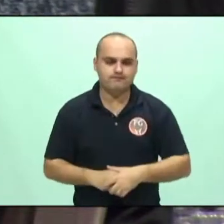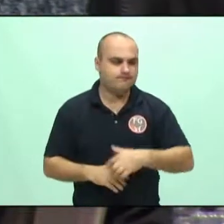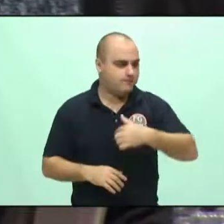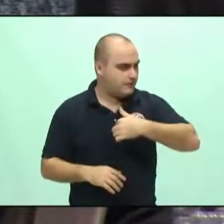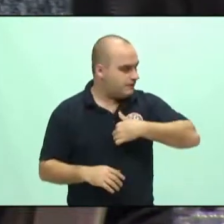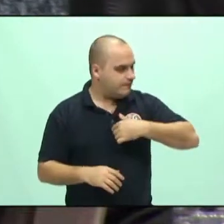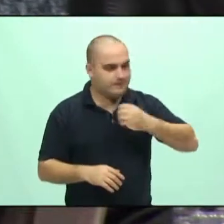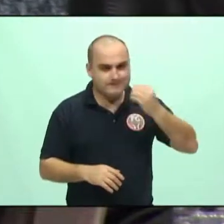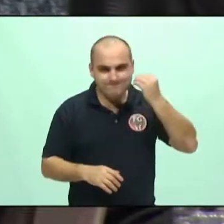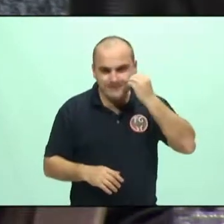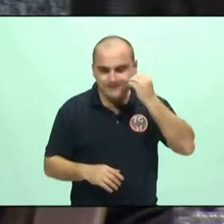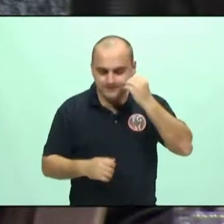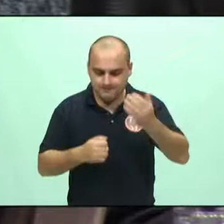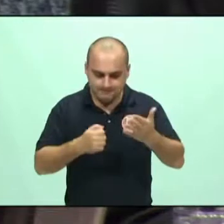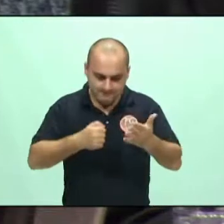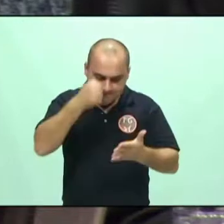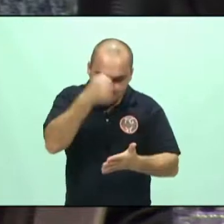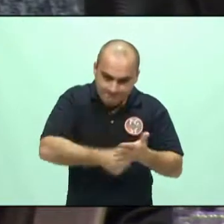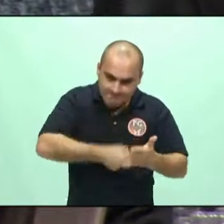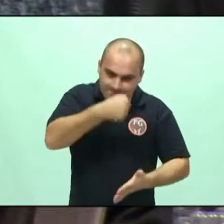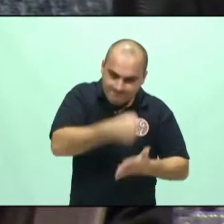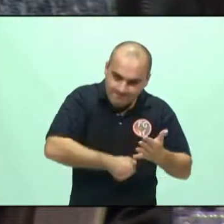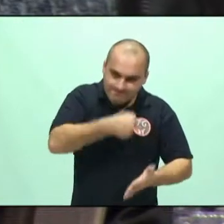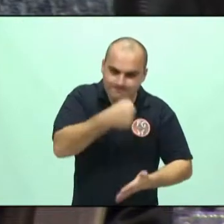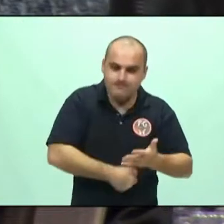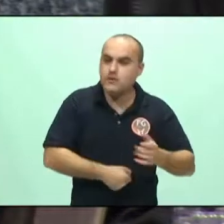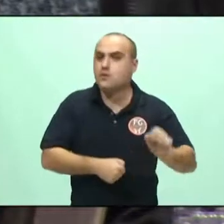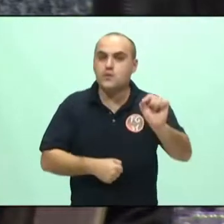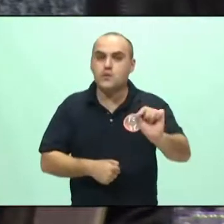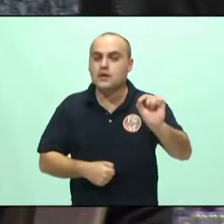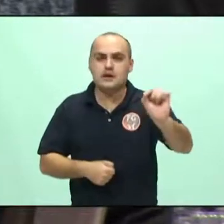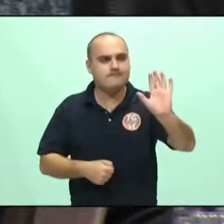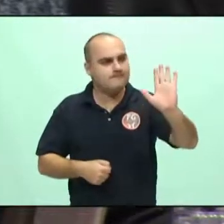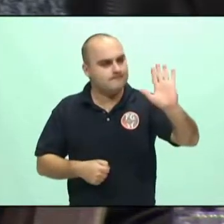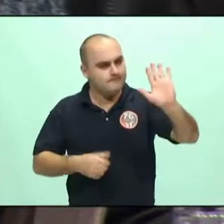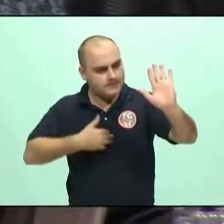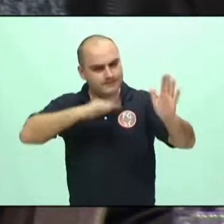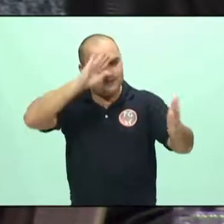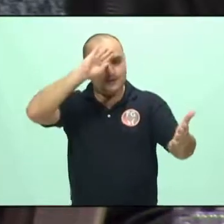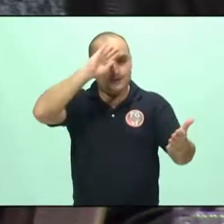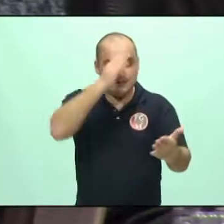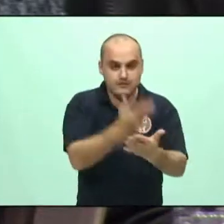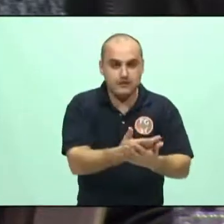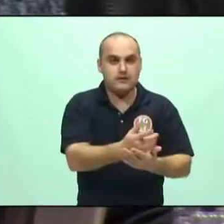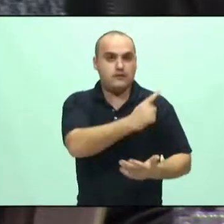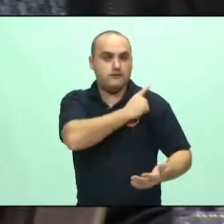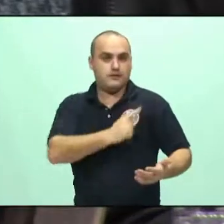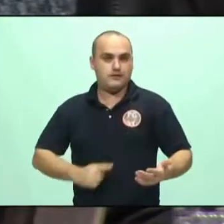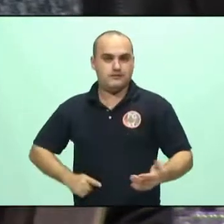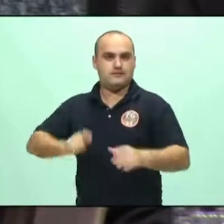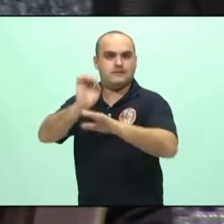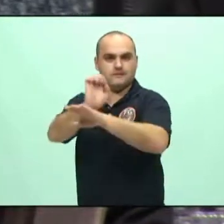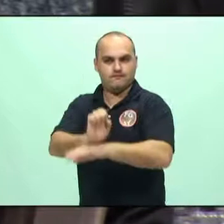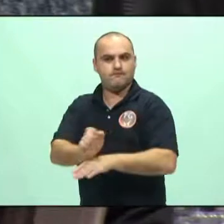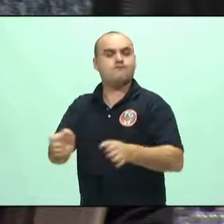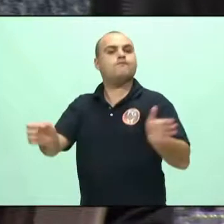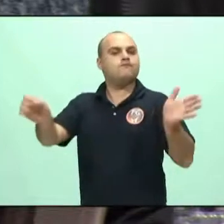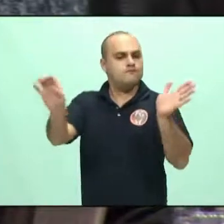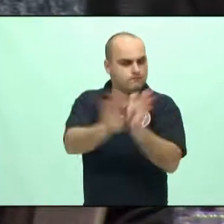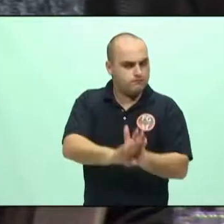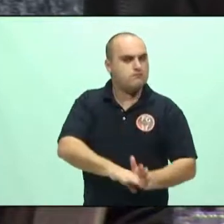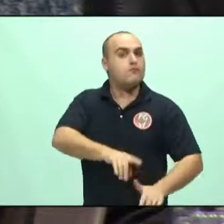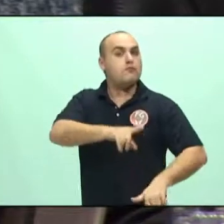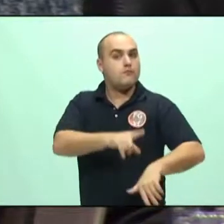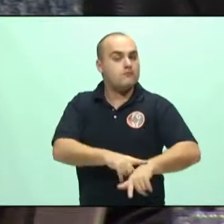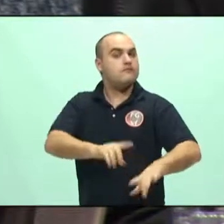esforçado para acreditar que o governo do estado veio para fazer um governo diferente que veio